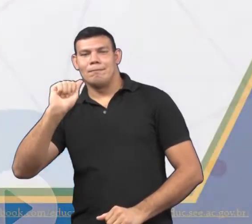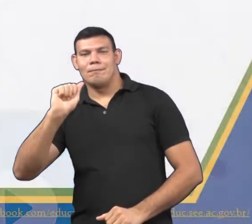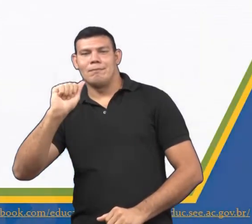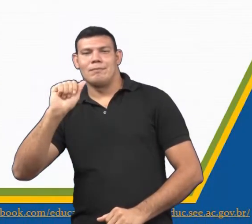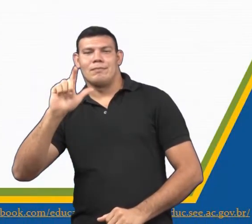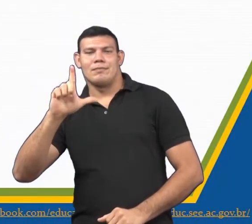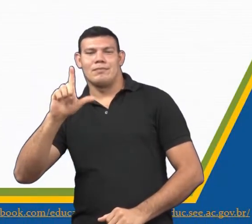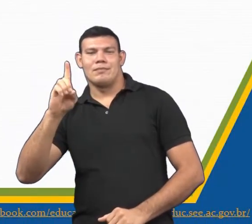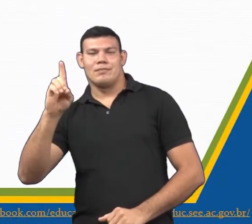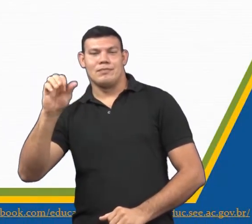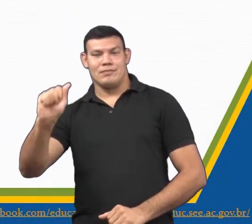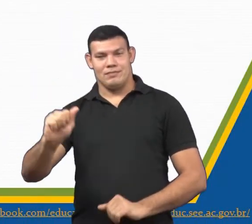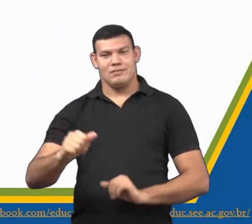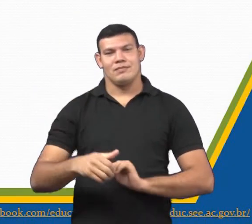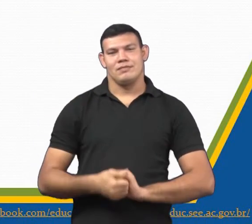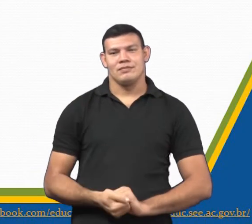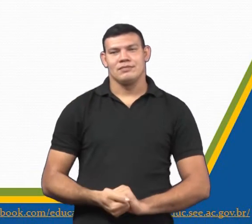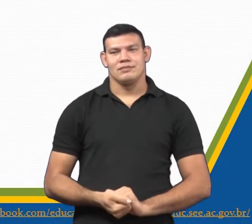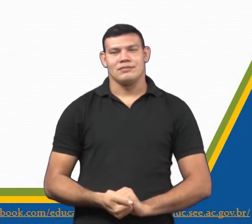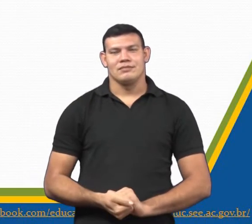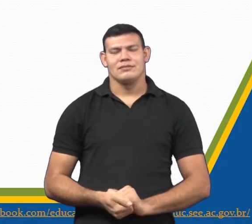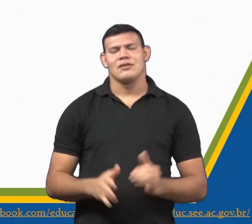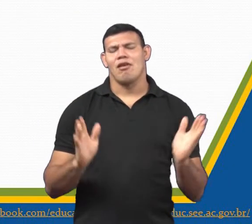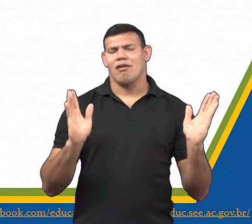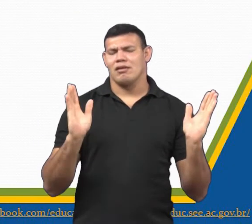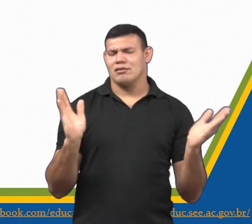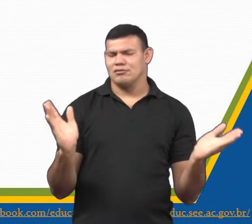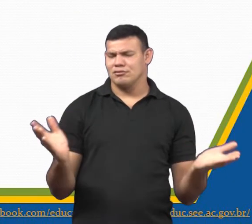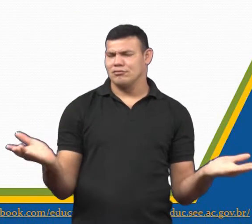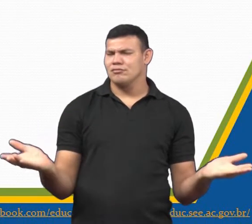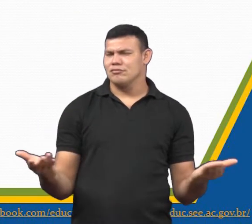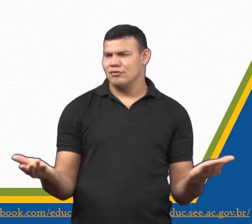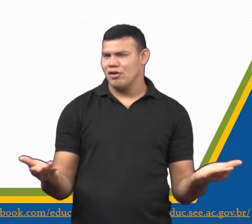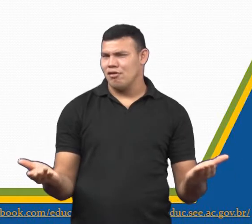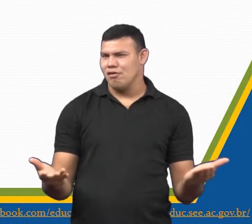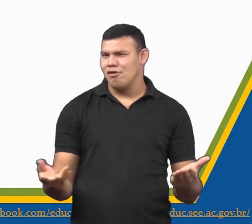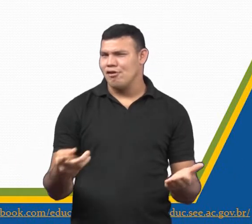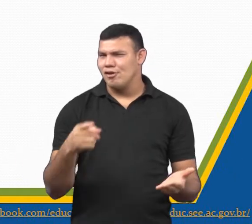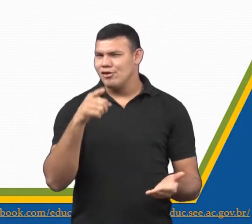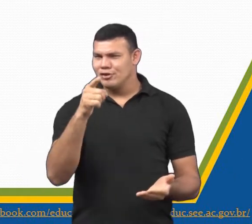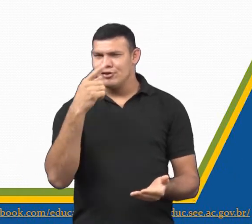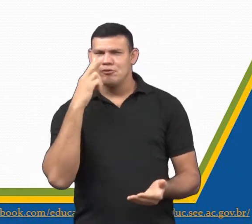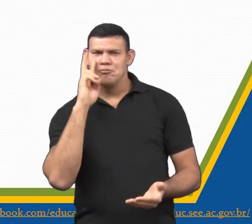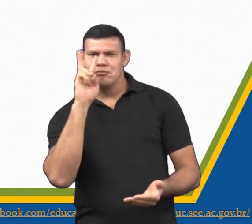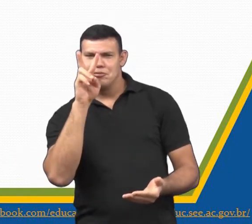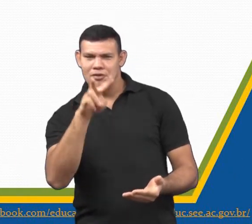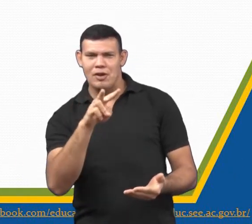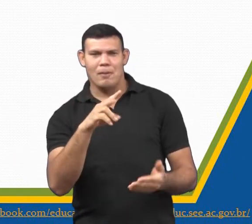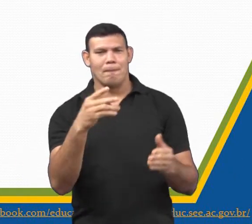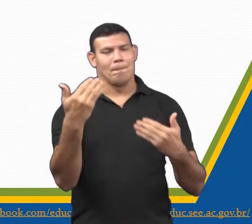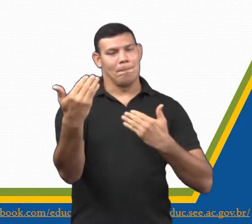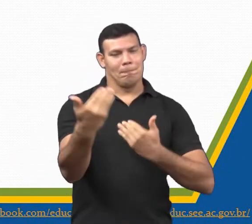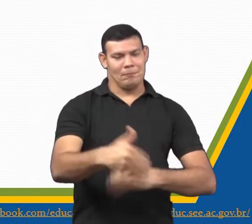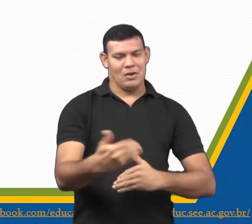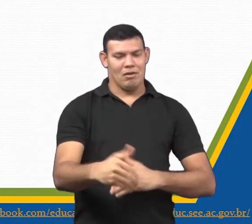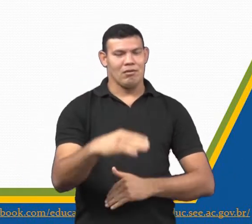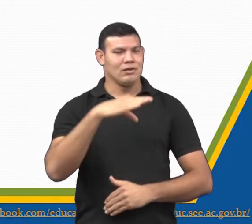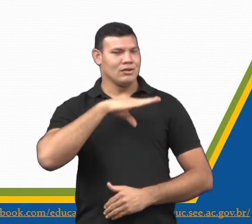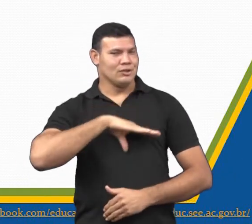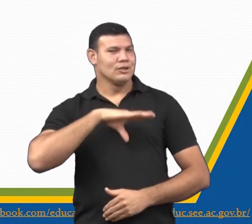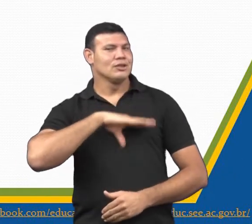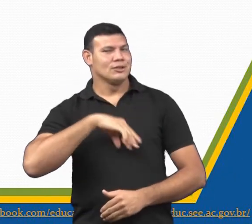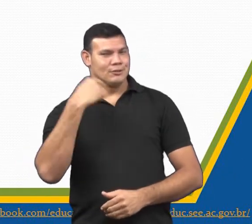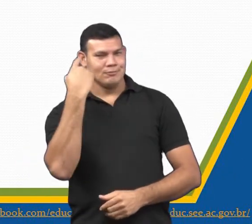A Mafalda? Tenho certeza que ela já apareceu para vocês na prova de língua portuguesa e na prova de espanhol. Tenho certeza